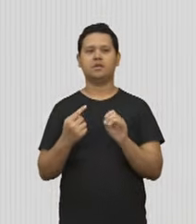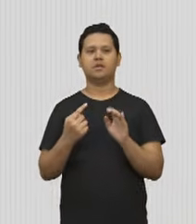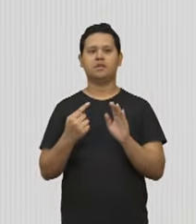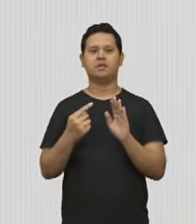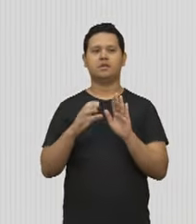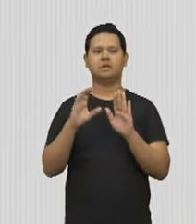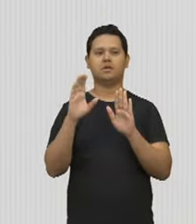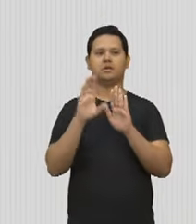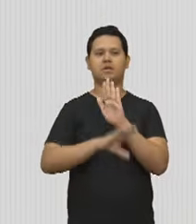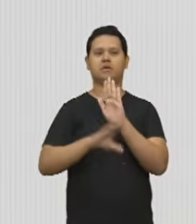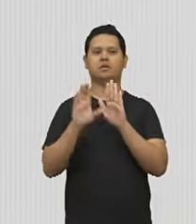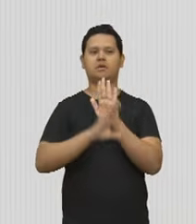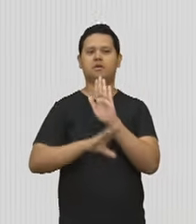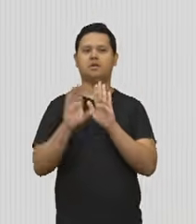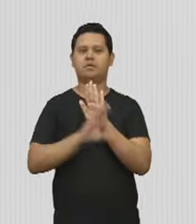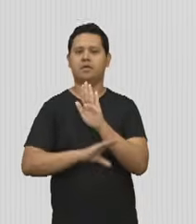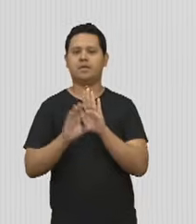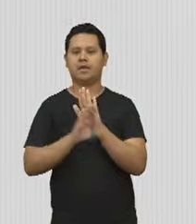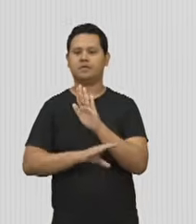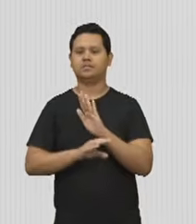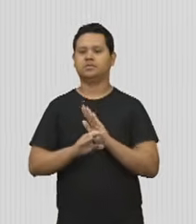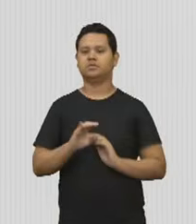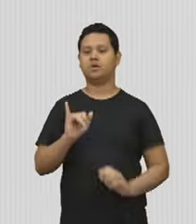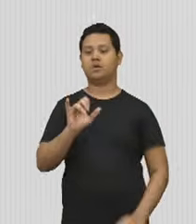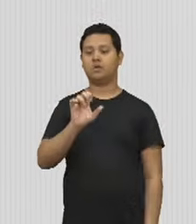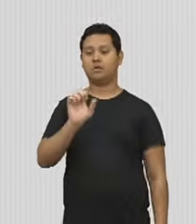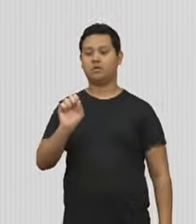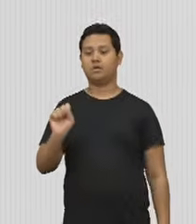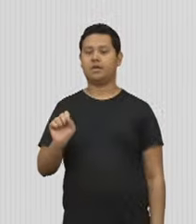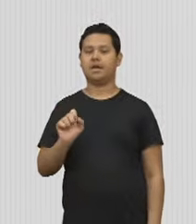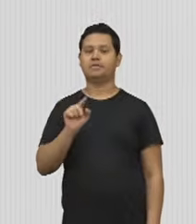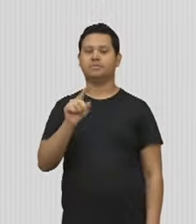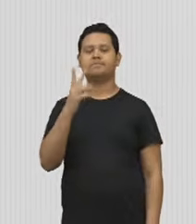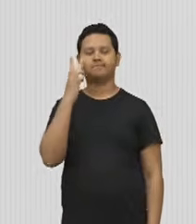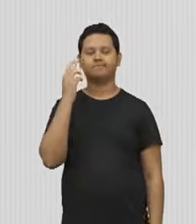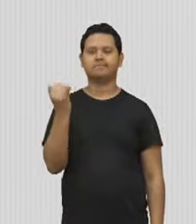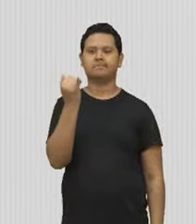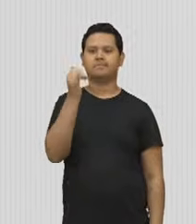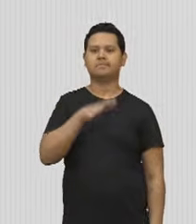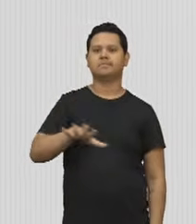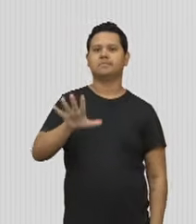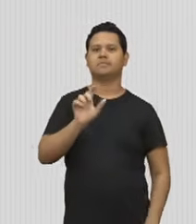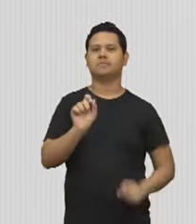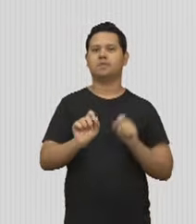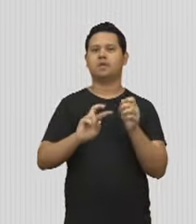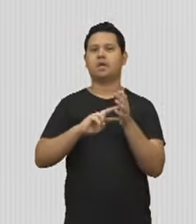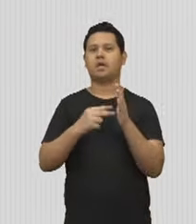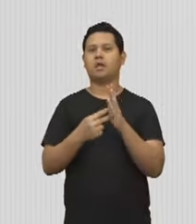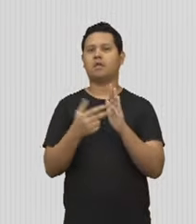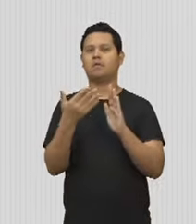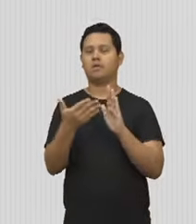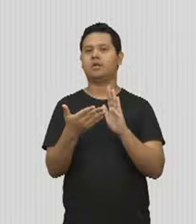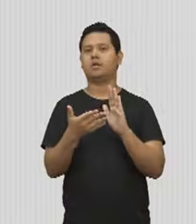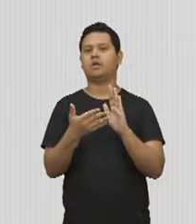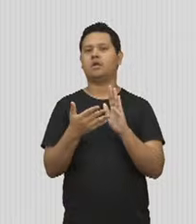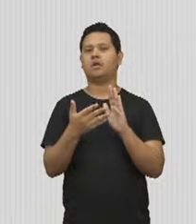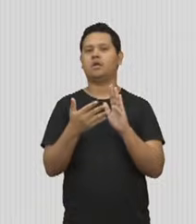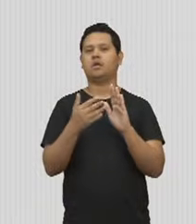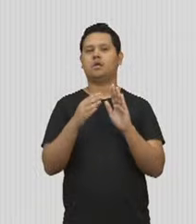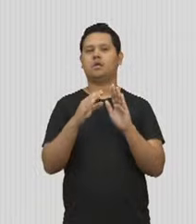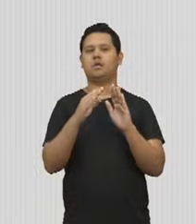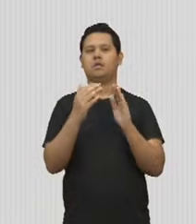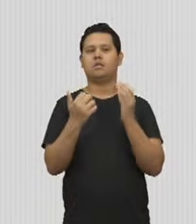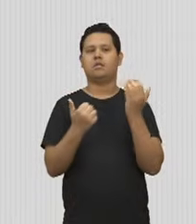em 2032. Importante reforçar o seguinte com vocês também, que o ISS, como já falei, ele será